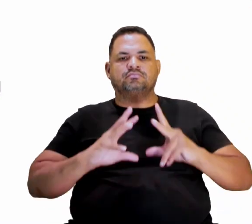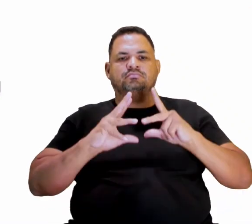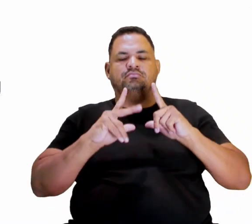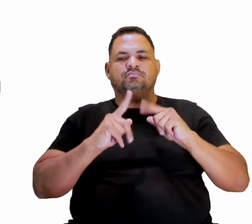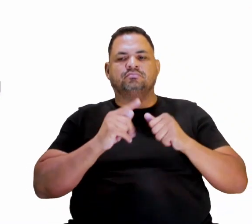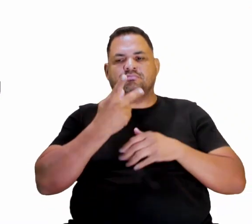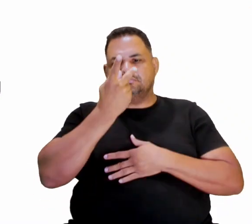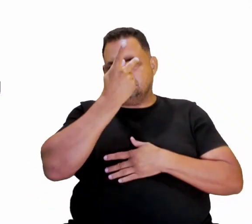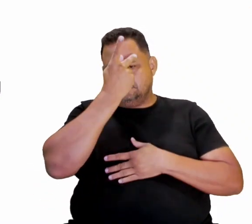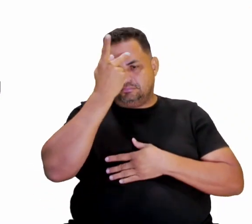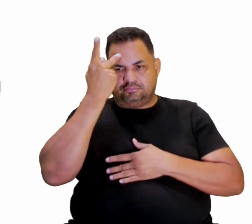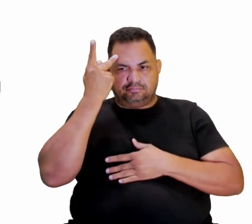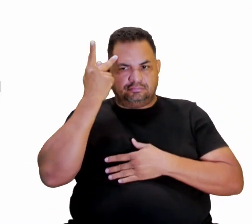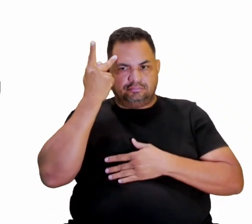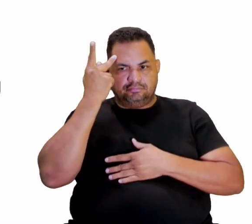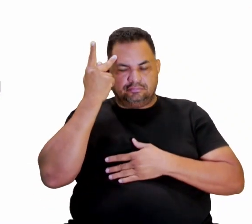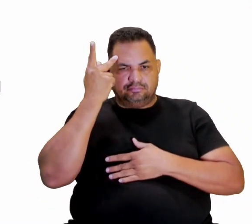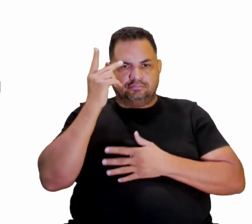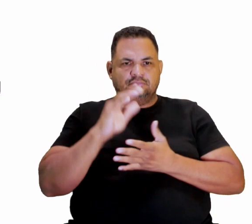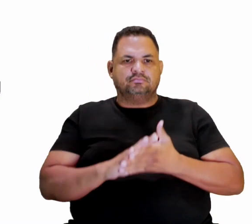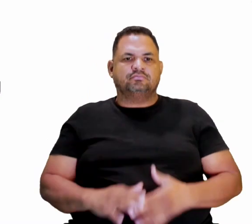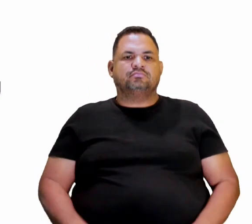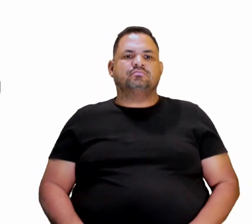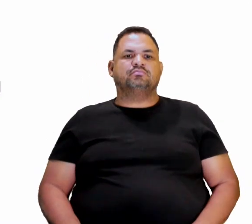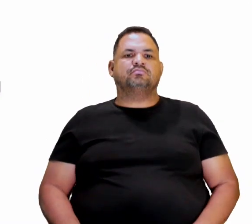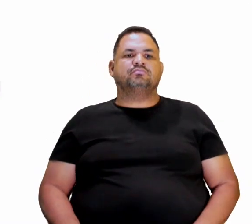todo mundo